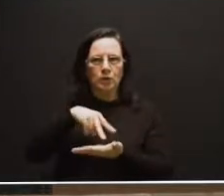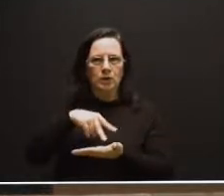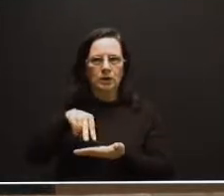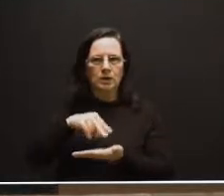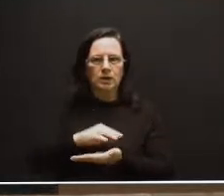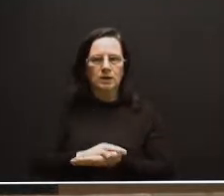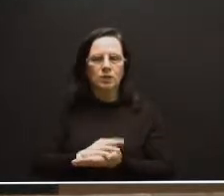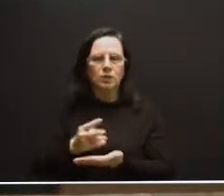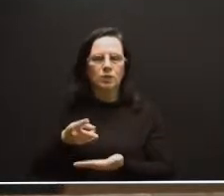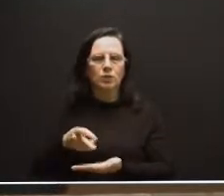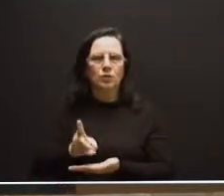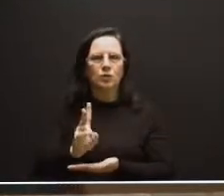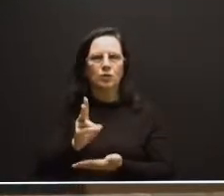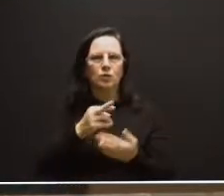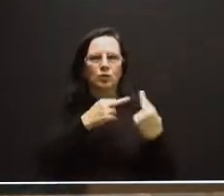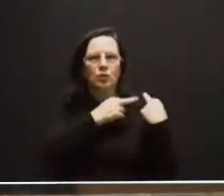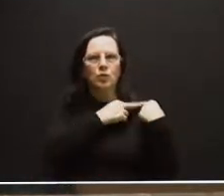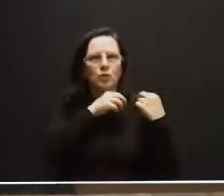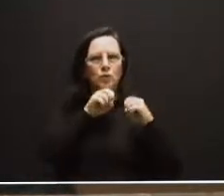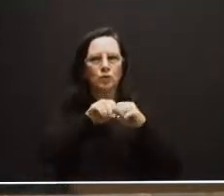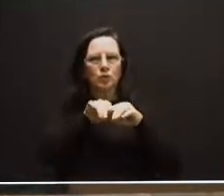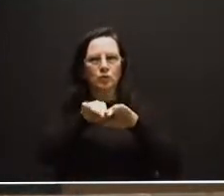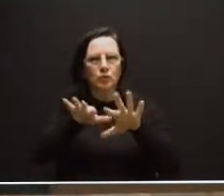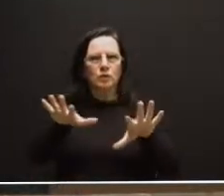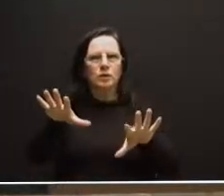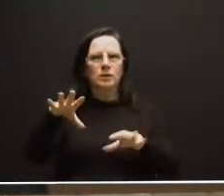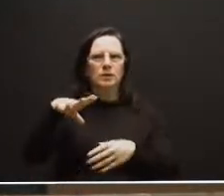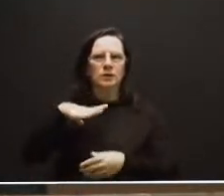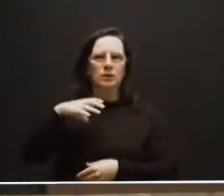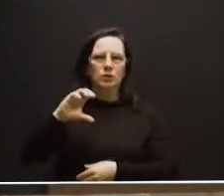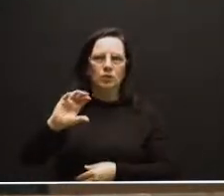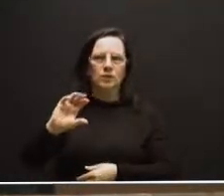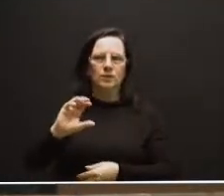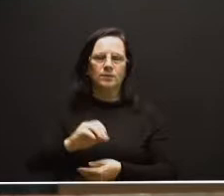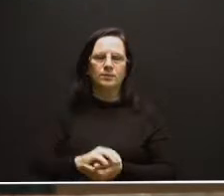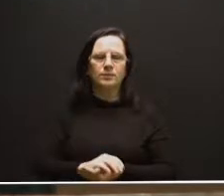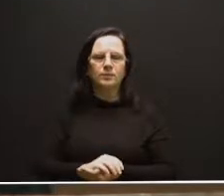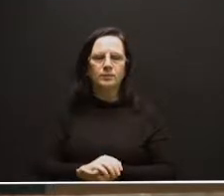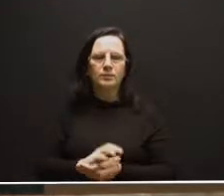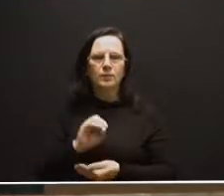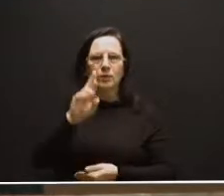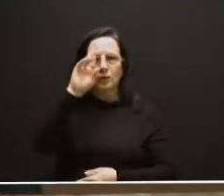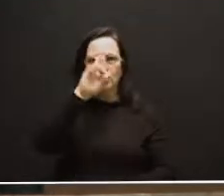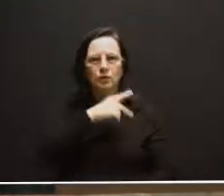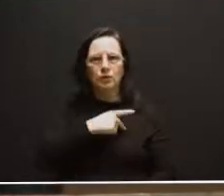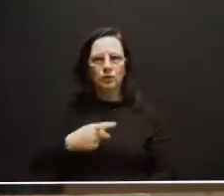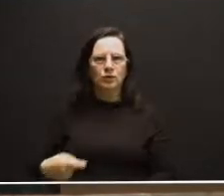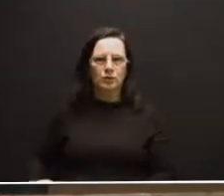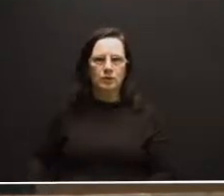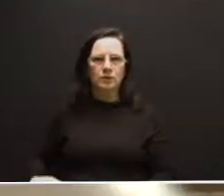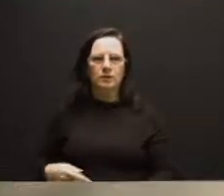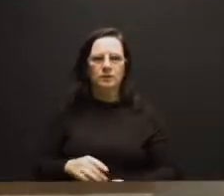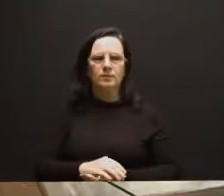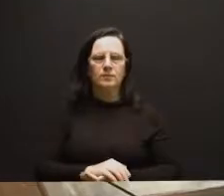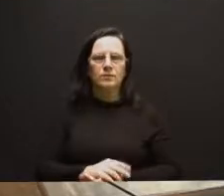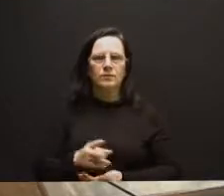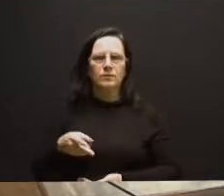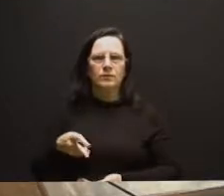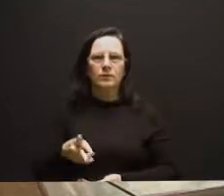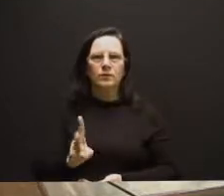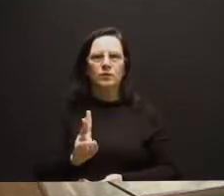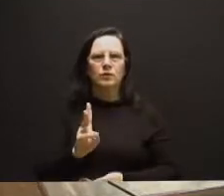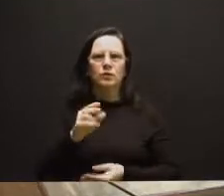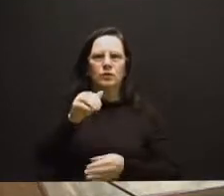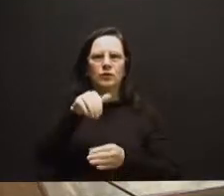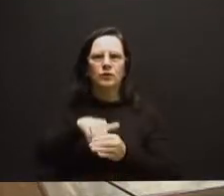continue representando a nossa querida cubatão e um momento a sós o presidente muito obrigado continua em